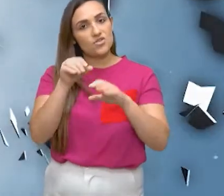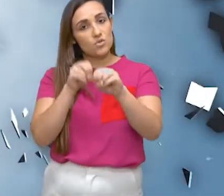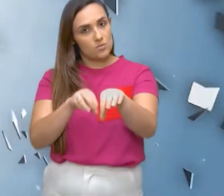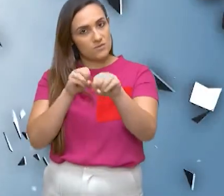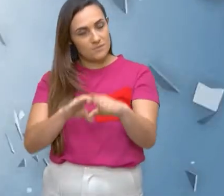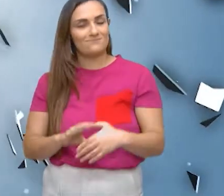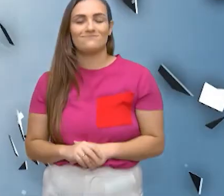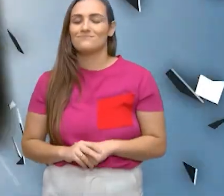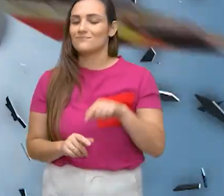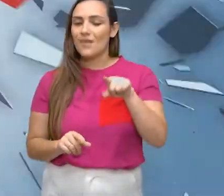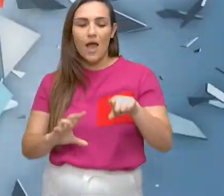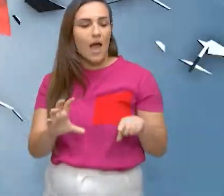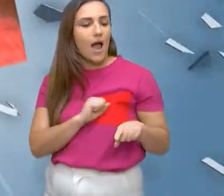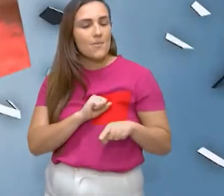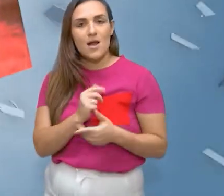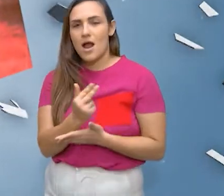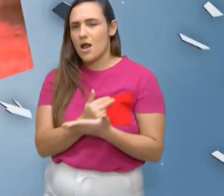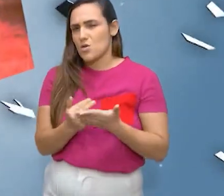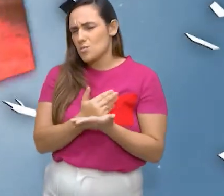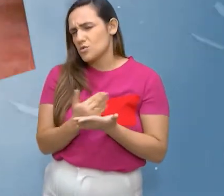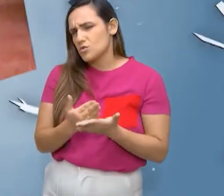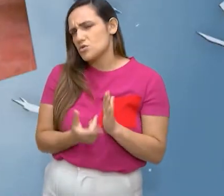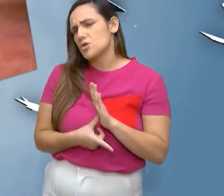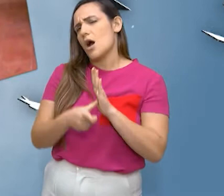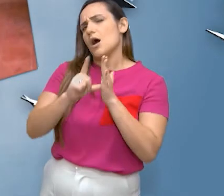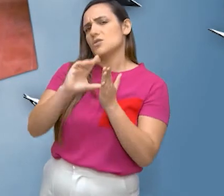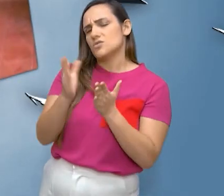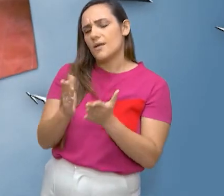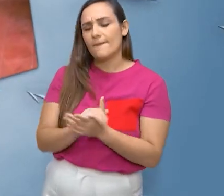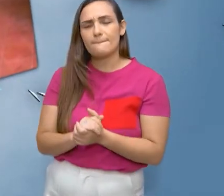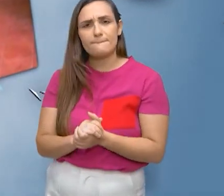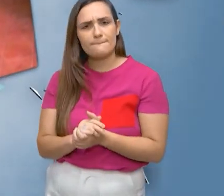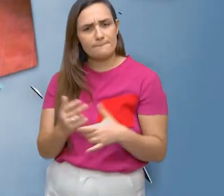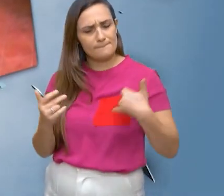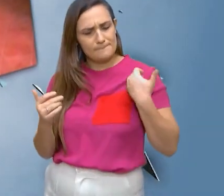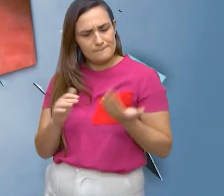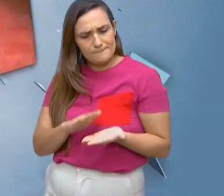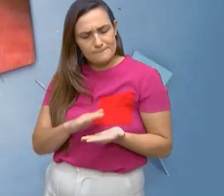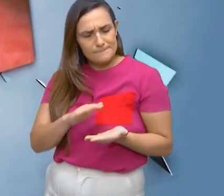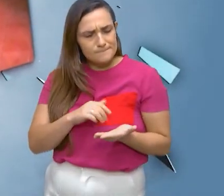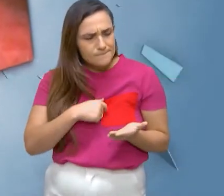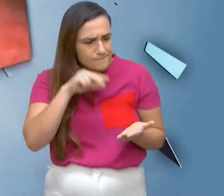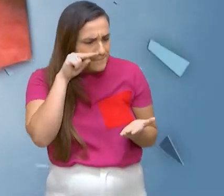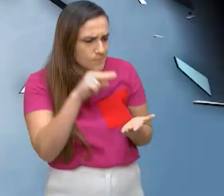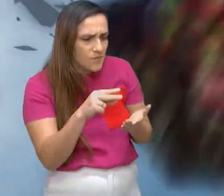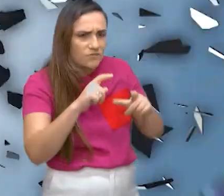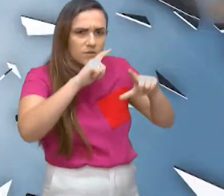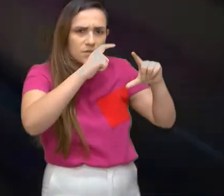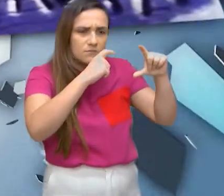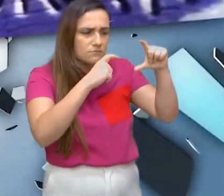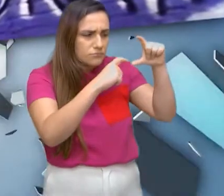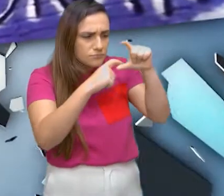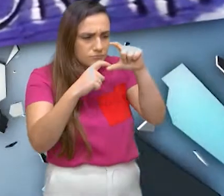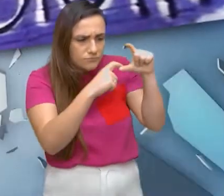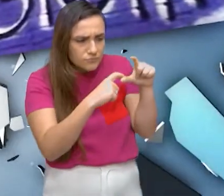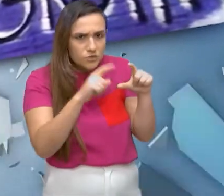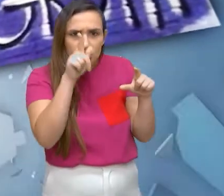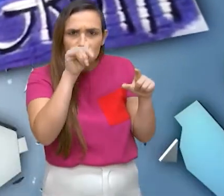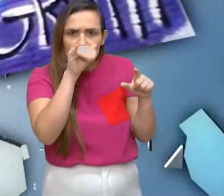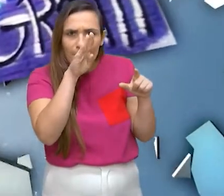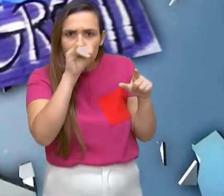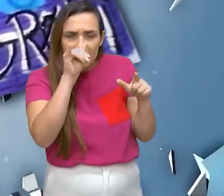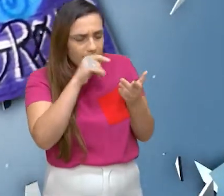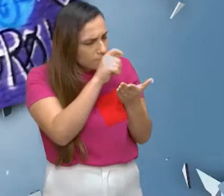também é pós-graduada em arte e educação. A paixão pela arte começou na infância, quando reproduzia desenhos de